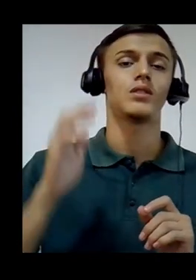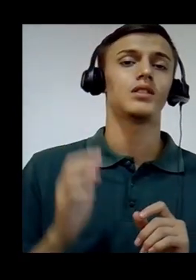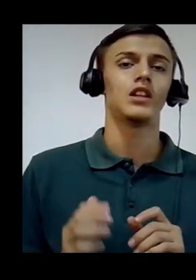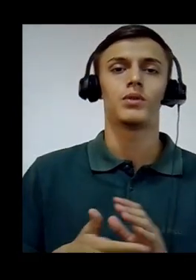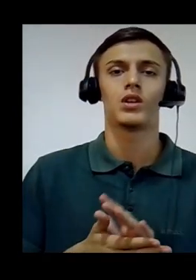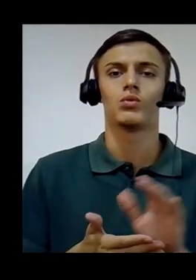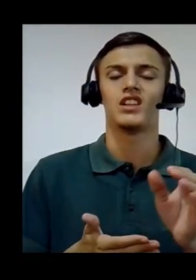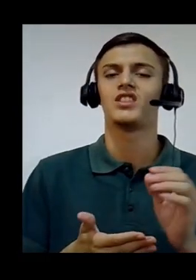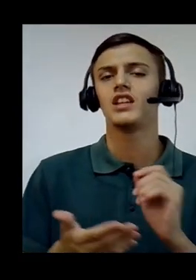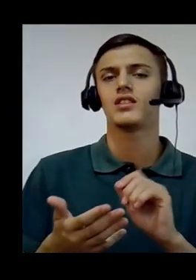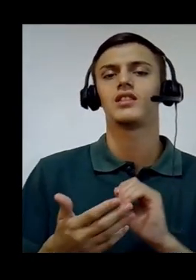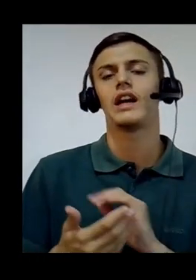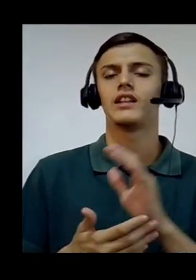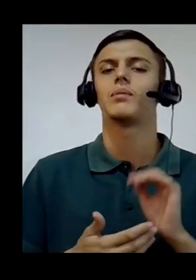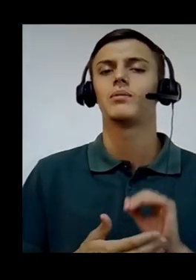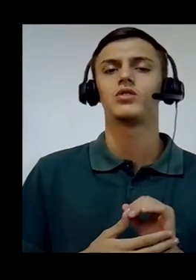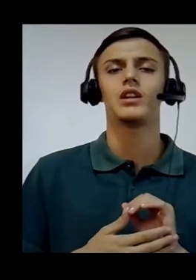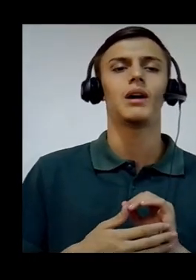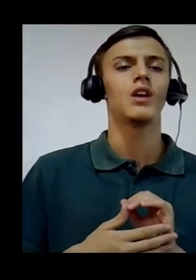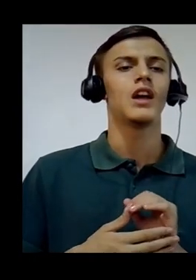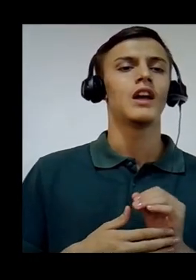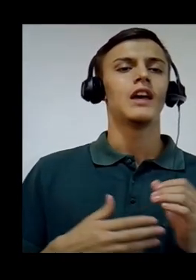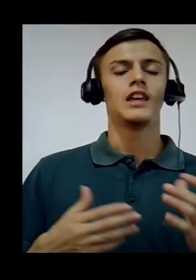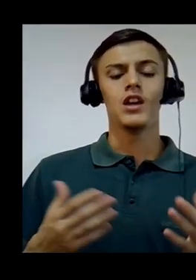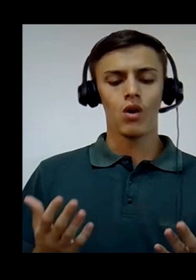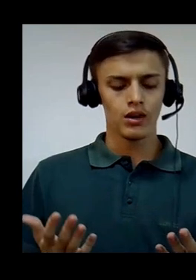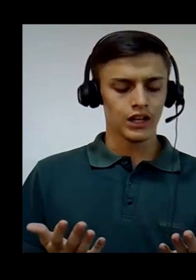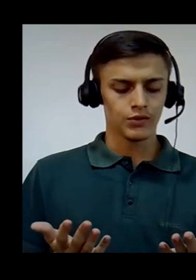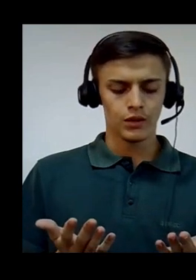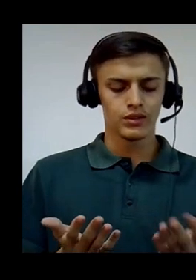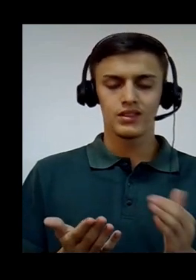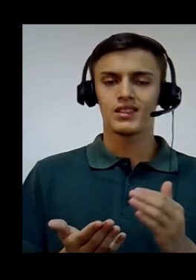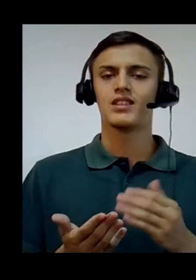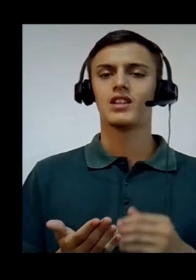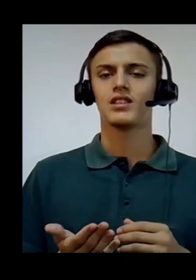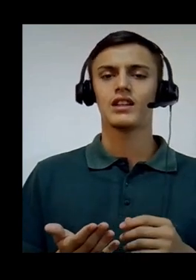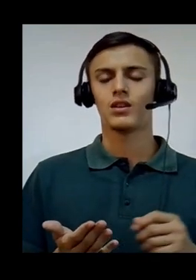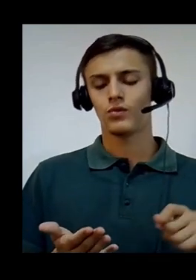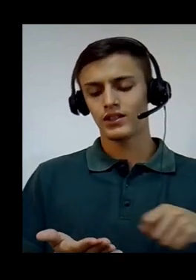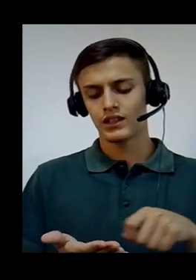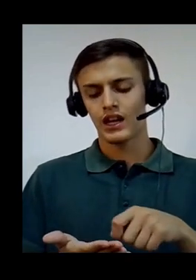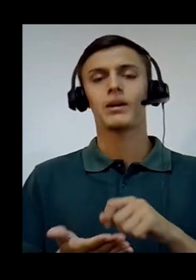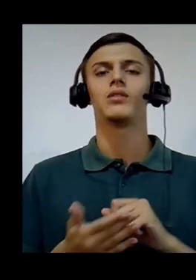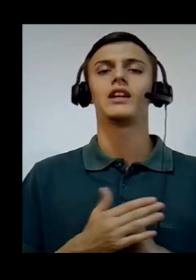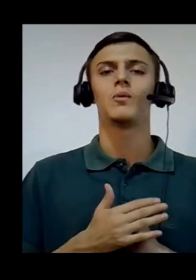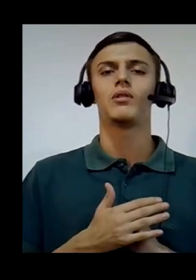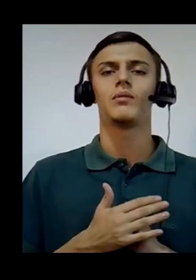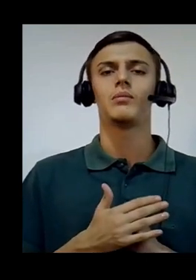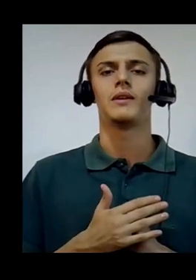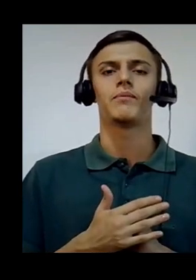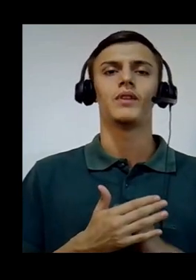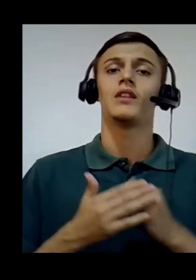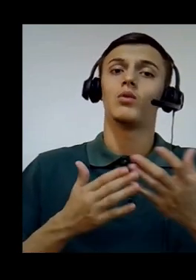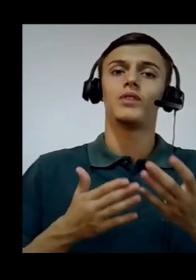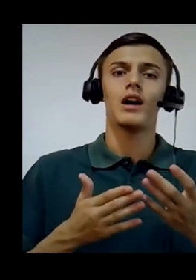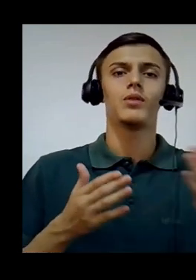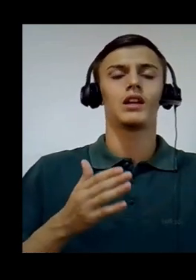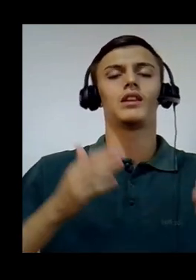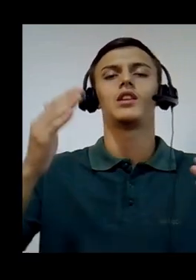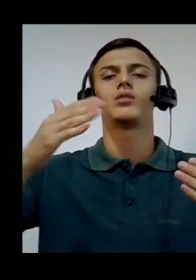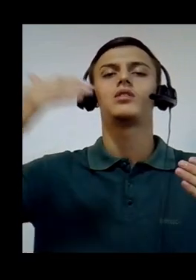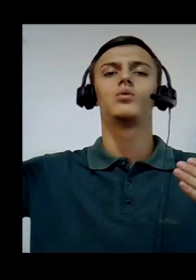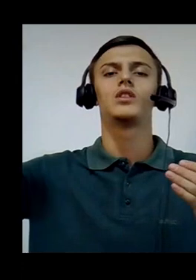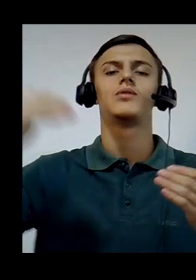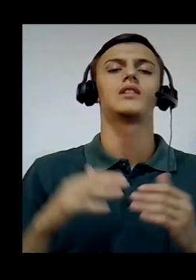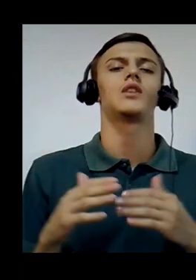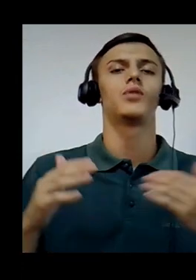lá, acontece um acidente porque eu deixei de assinar ali na permissão de trabalho, e eu olho lá e falo: "Putz, esqueci de assinar aqui, vou assinar para não dar nenhum problema para mim", né. Não dá,